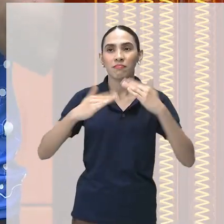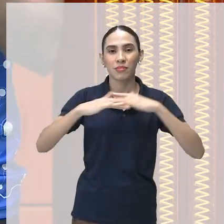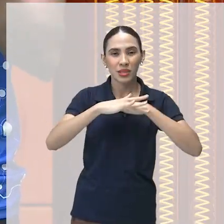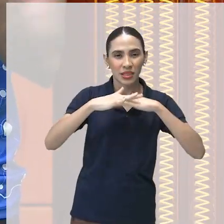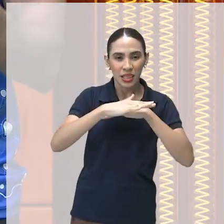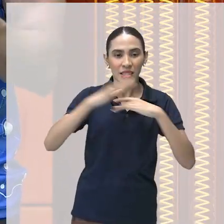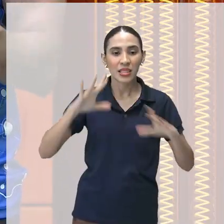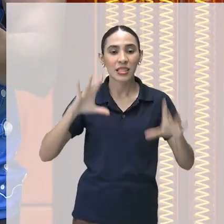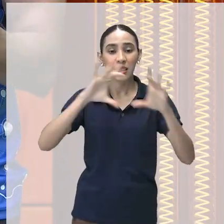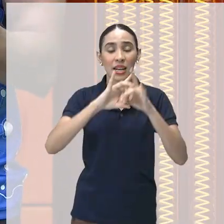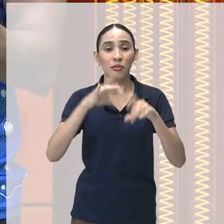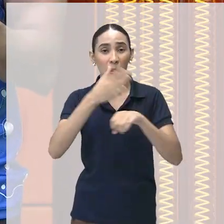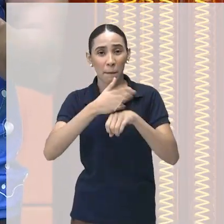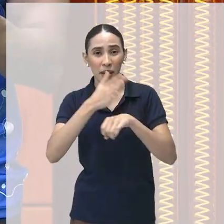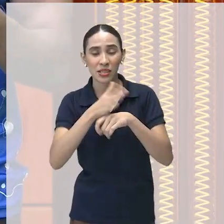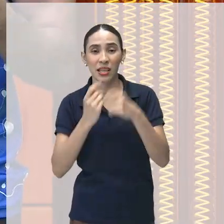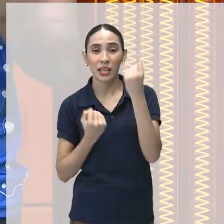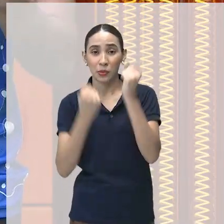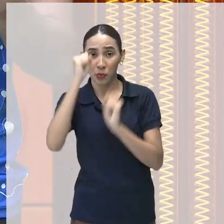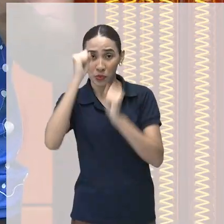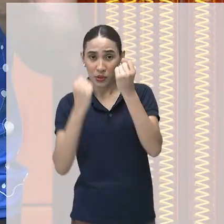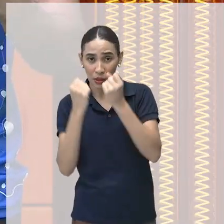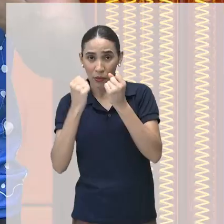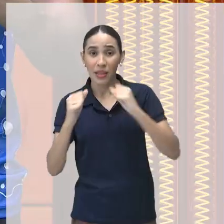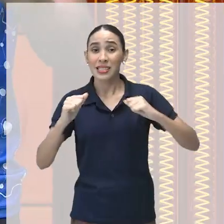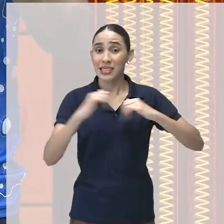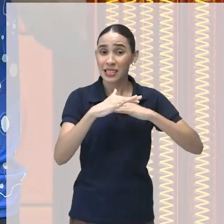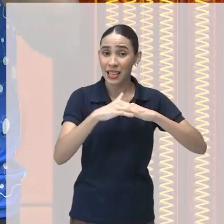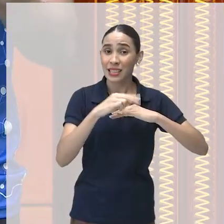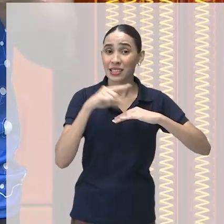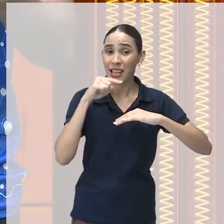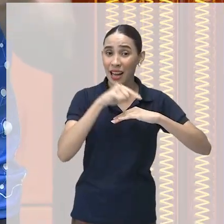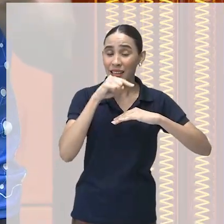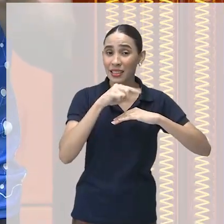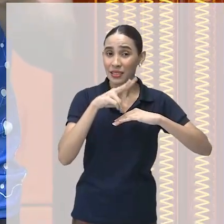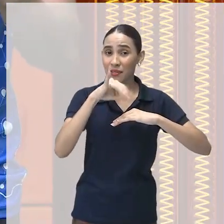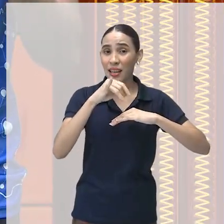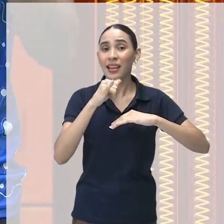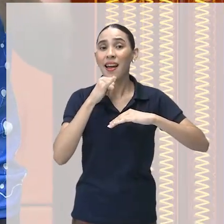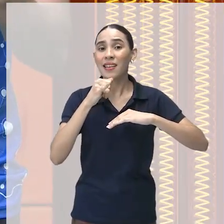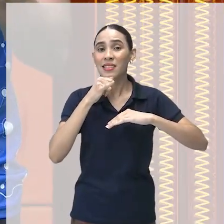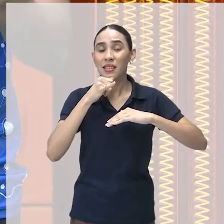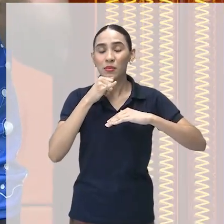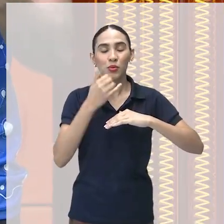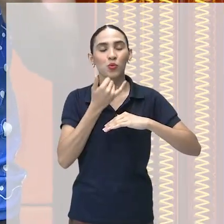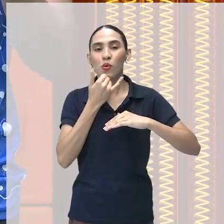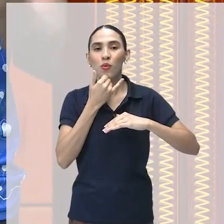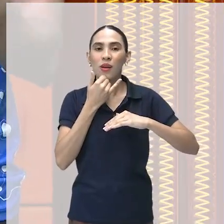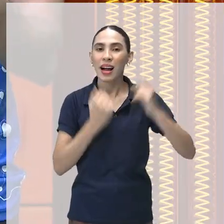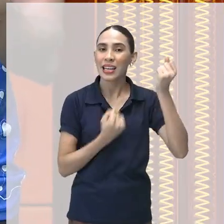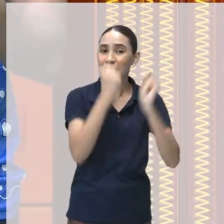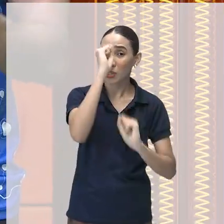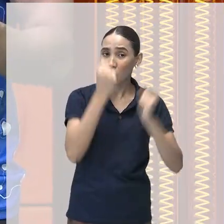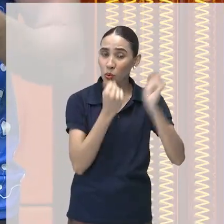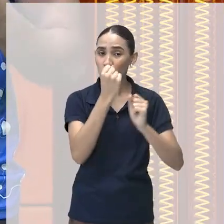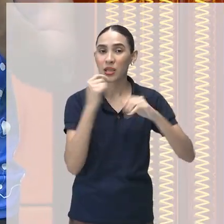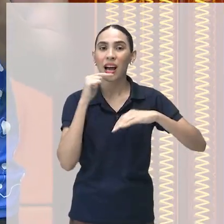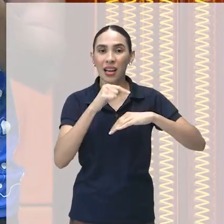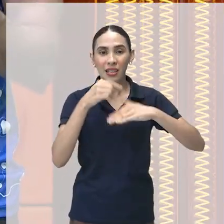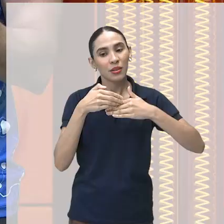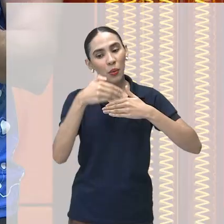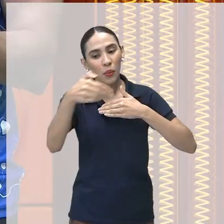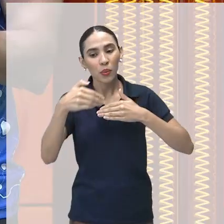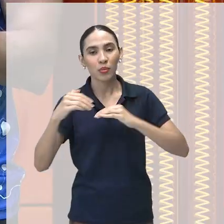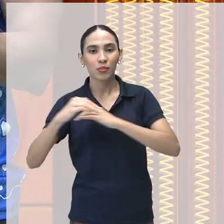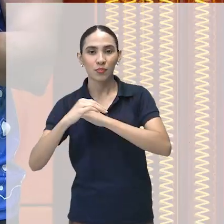ligados ali à atividade industrial. É a cidade que vai dar esse gás, é a indústria que vai dar esse gás para as